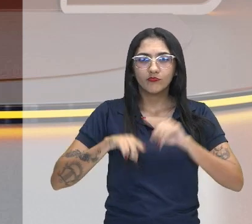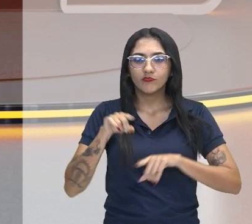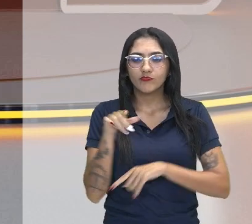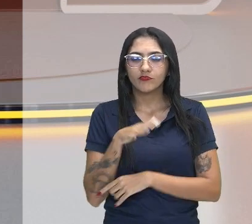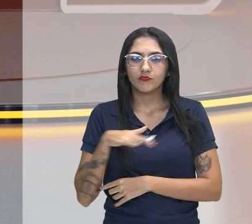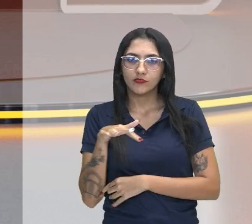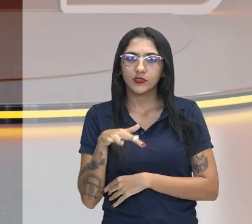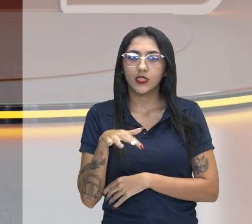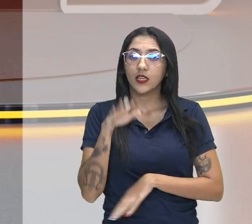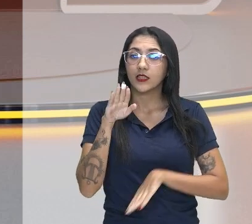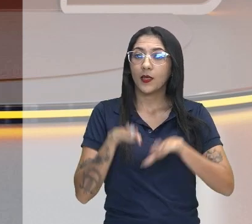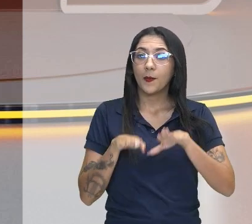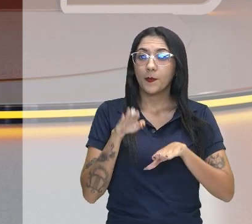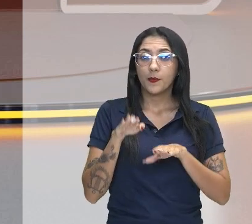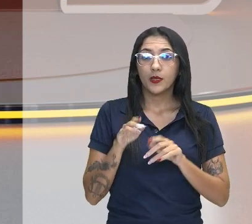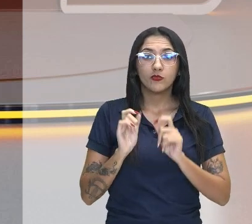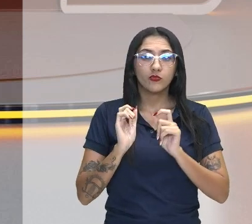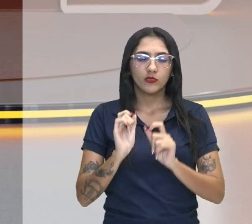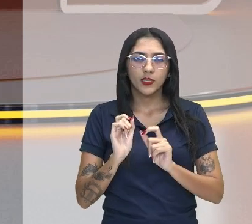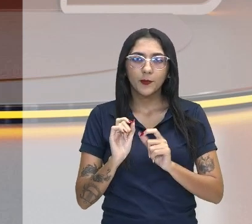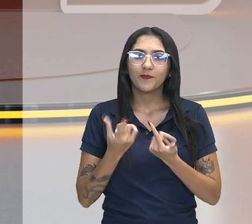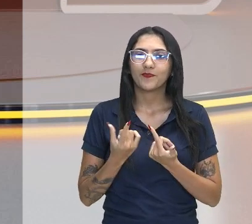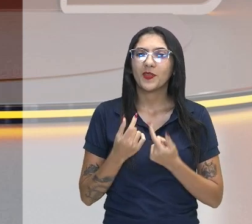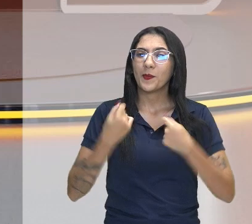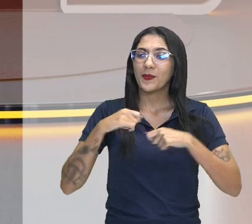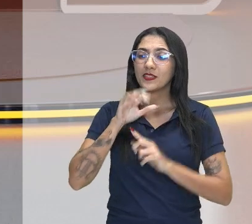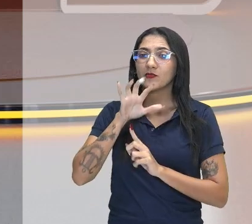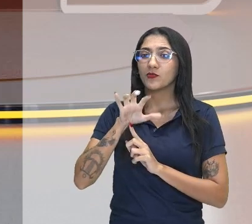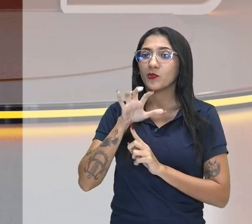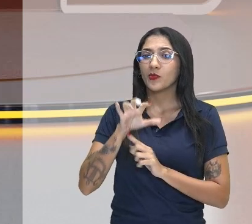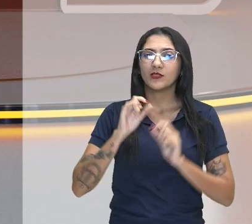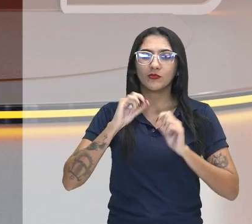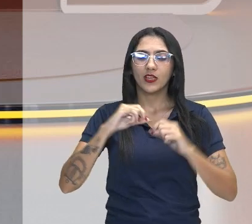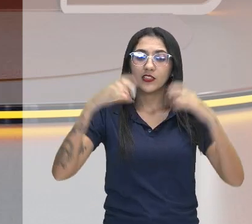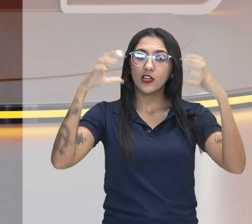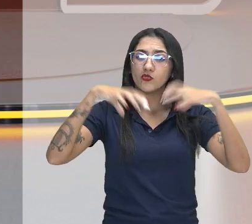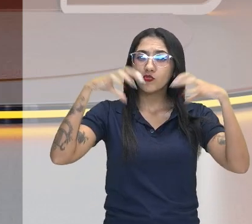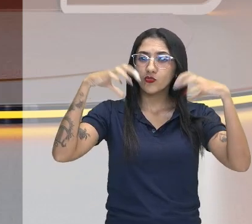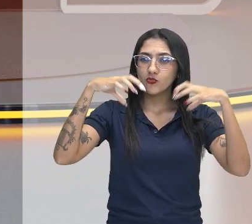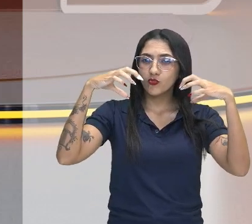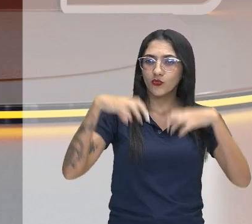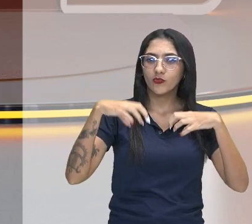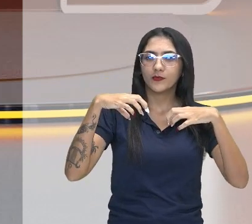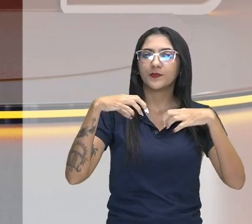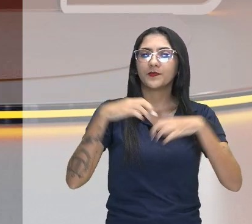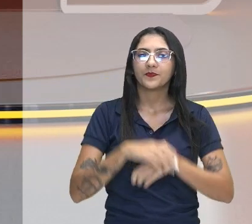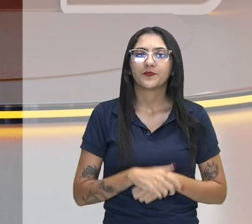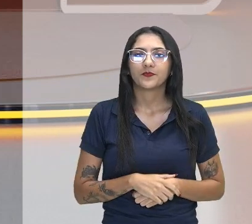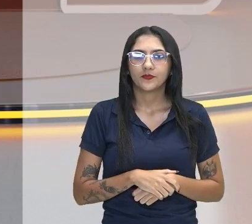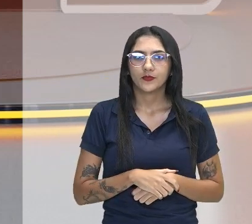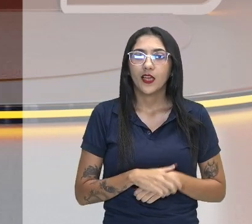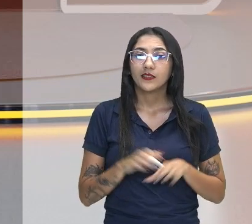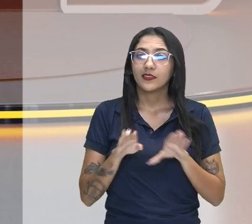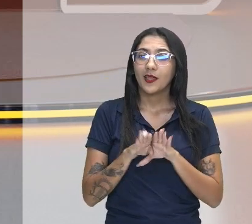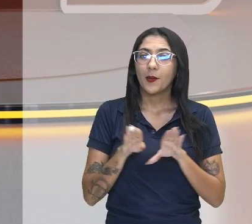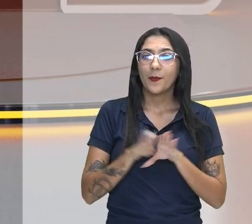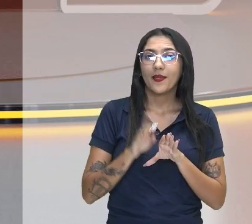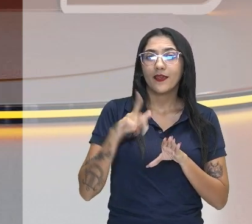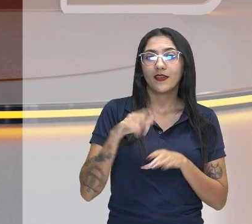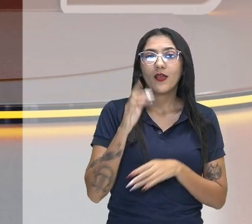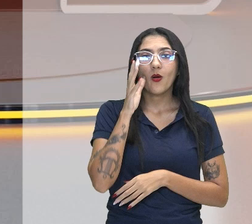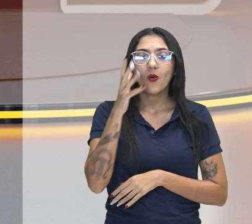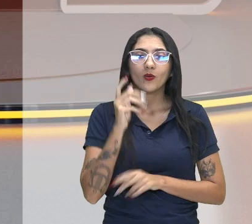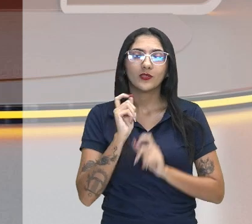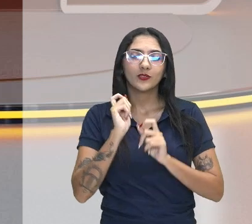depende fortemente de recursos naturais, como a chuva, e acaba sendo mais vulnerável, gente,